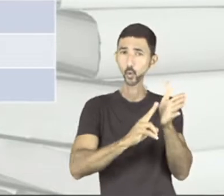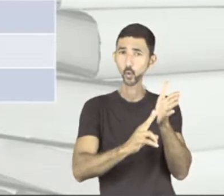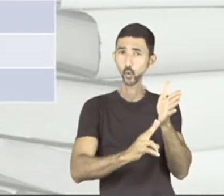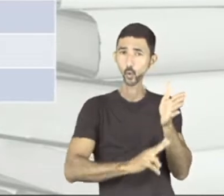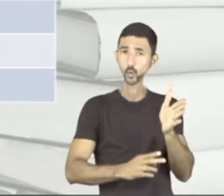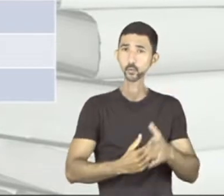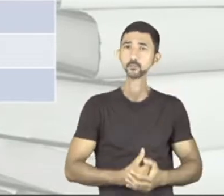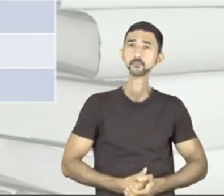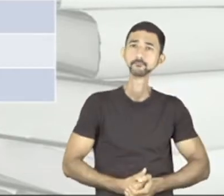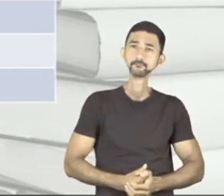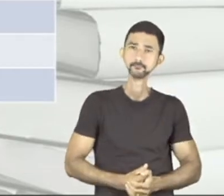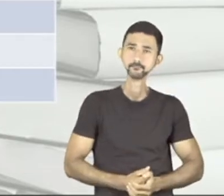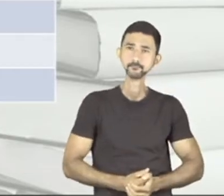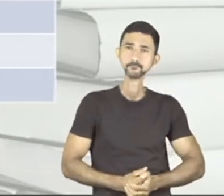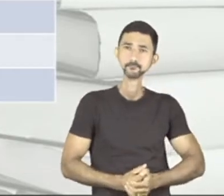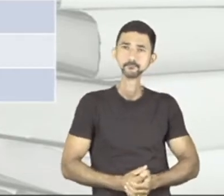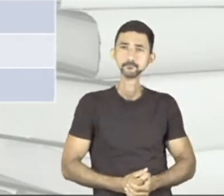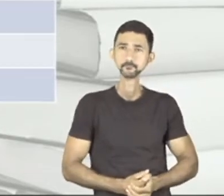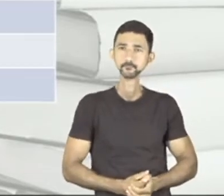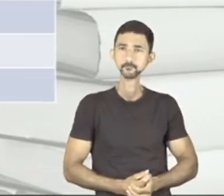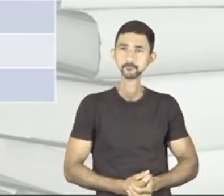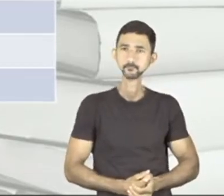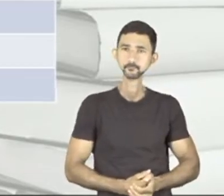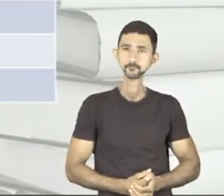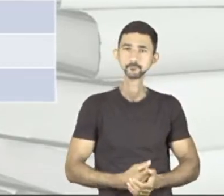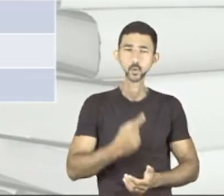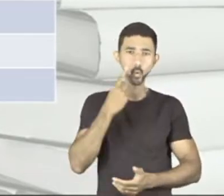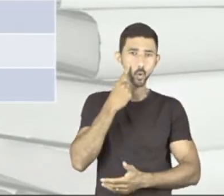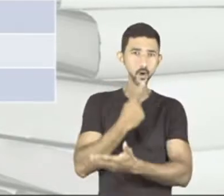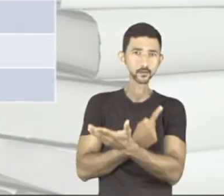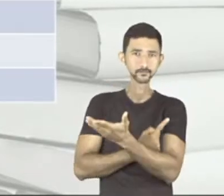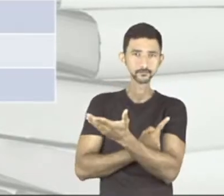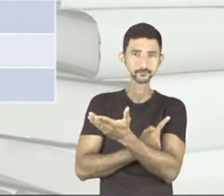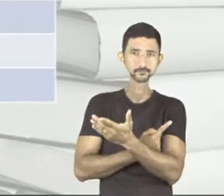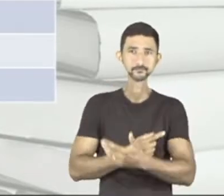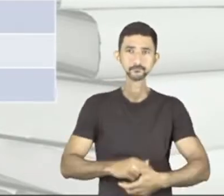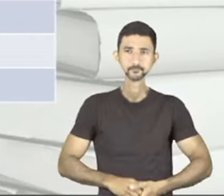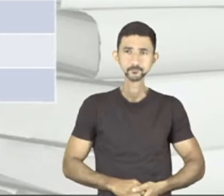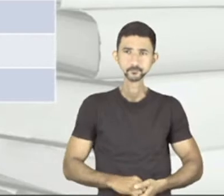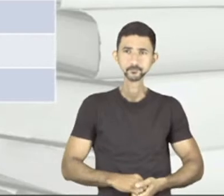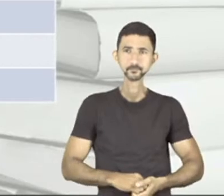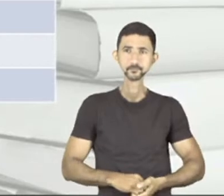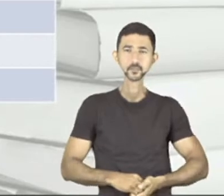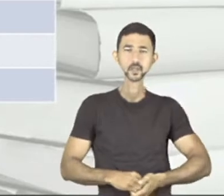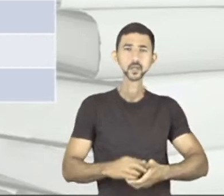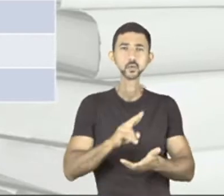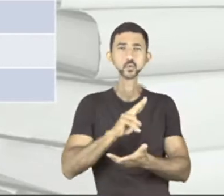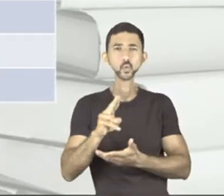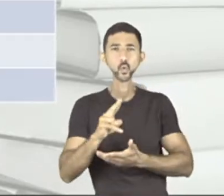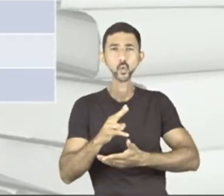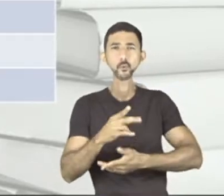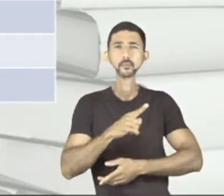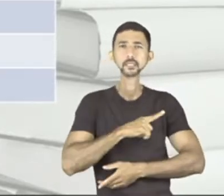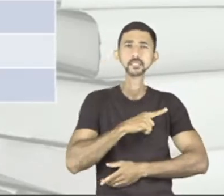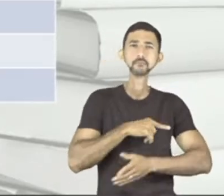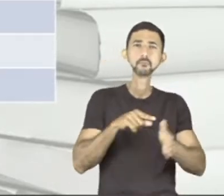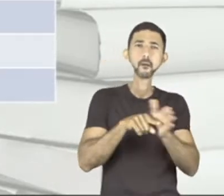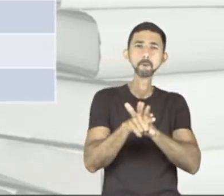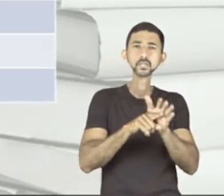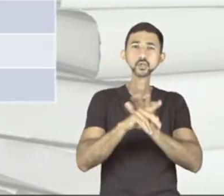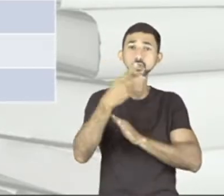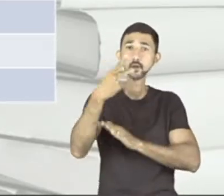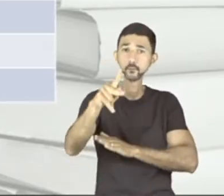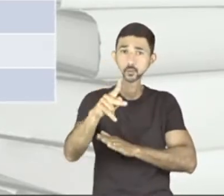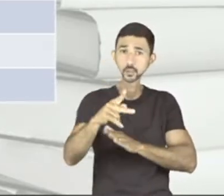agarre pelo mundo. Verifiquem se tem nomes que apareceram na pesquisa de